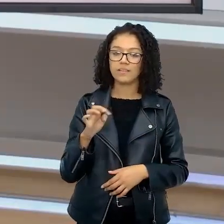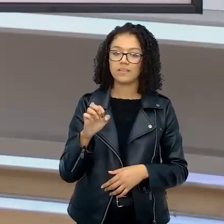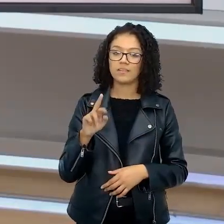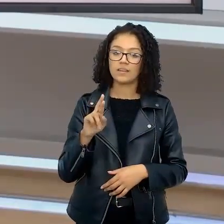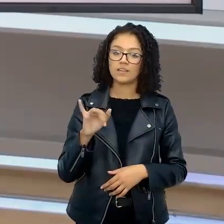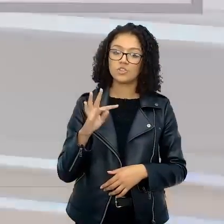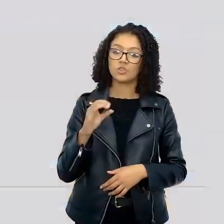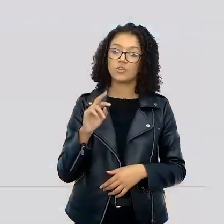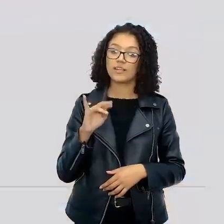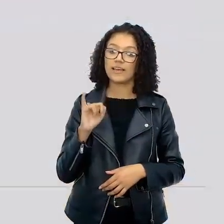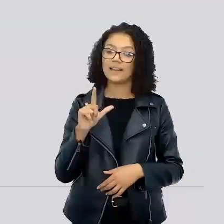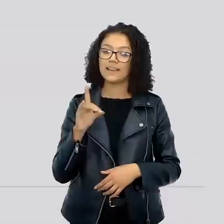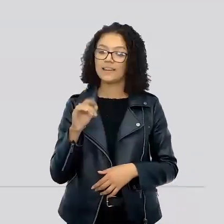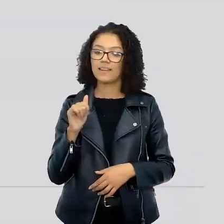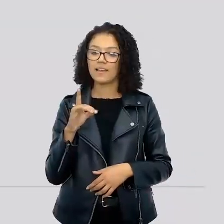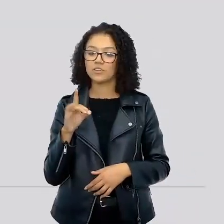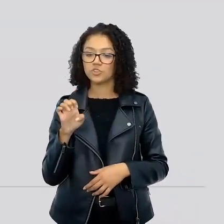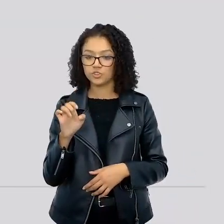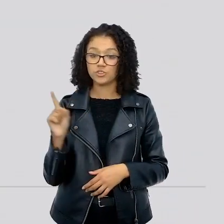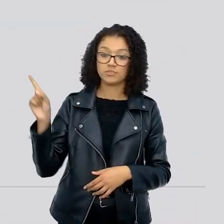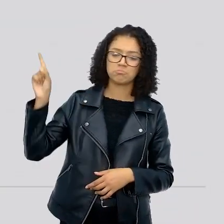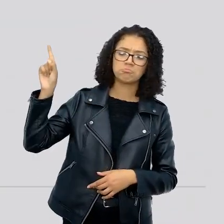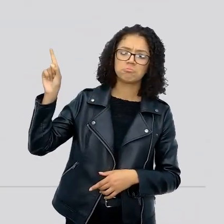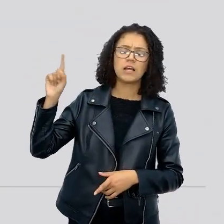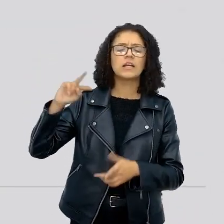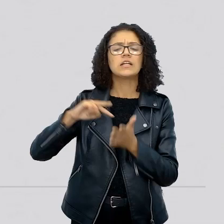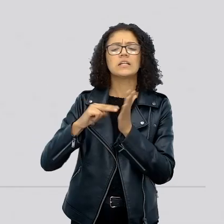A intersetorialidade, ela trabalha